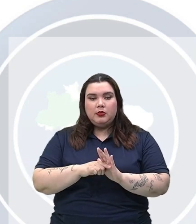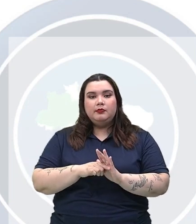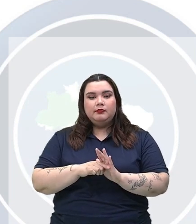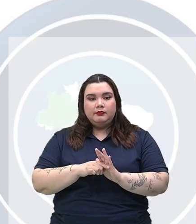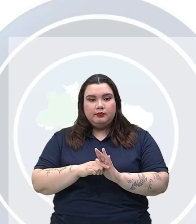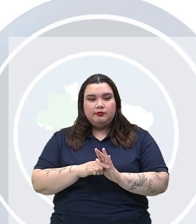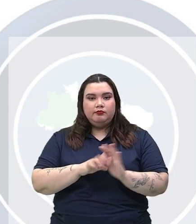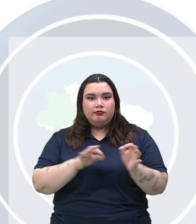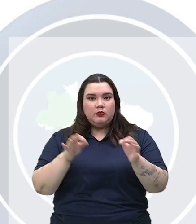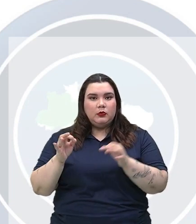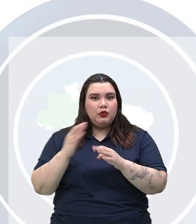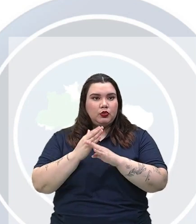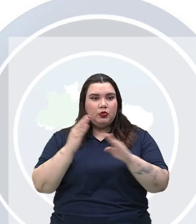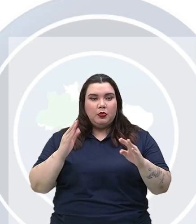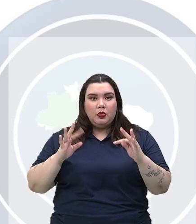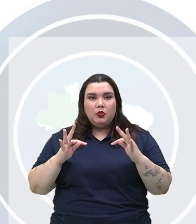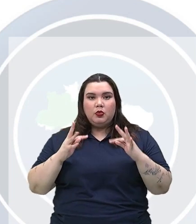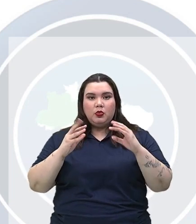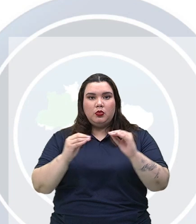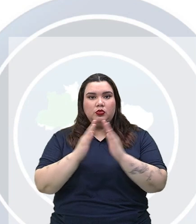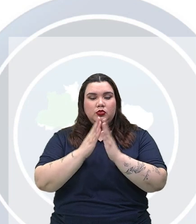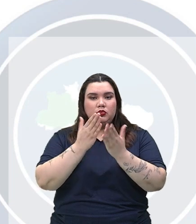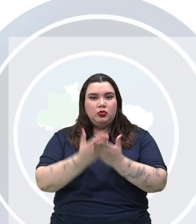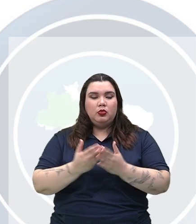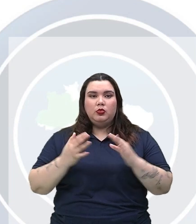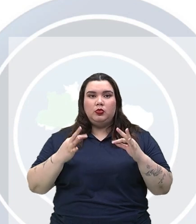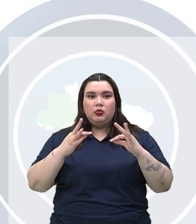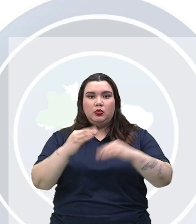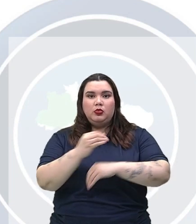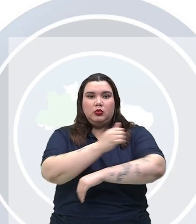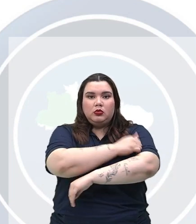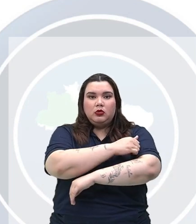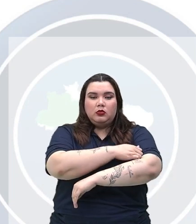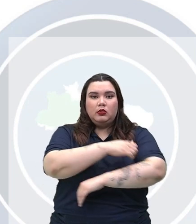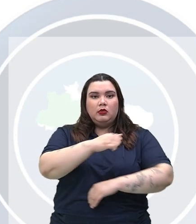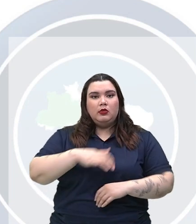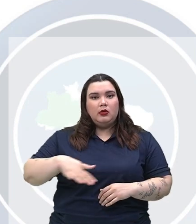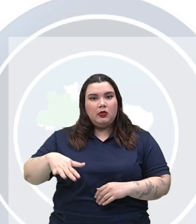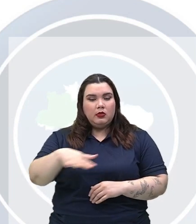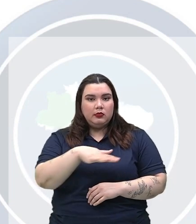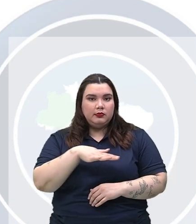onde ele identifica todas as escolas e todos os alunos da rede